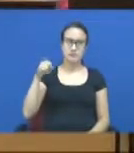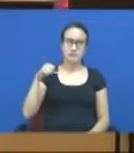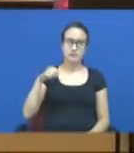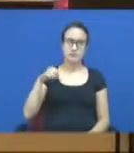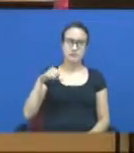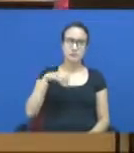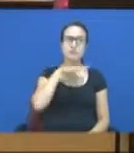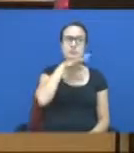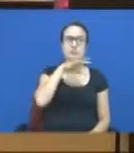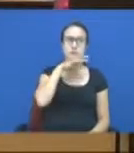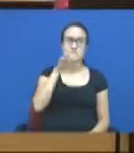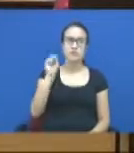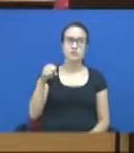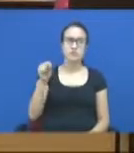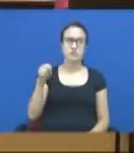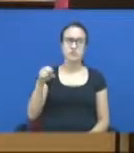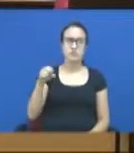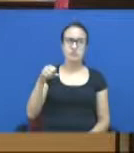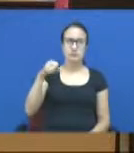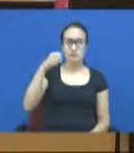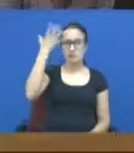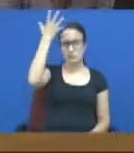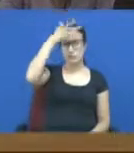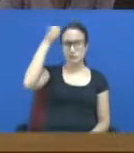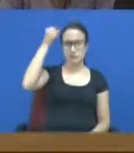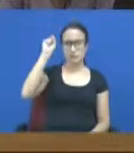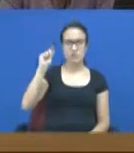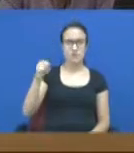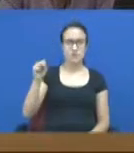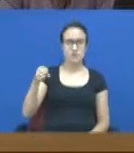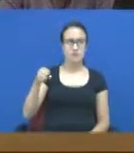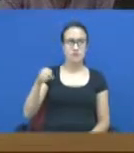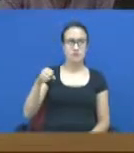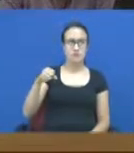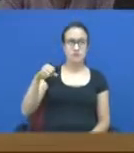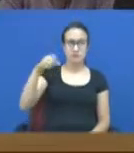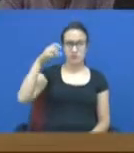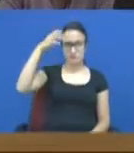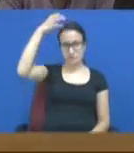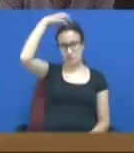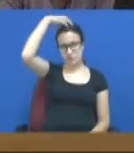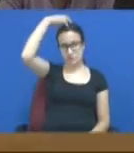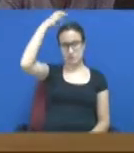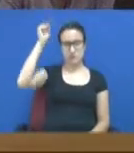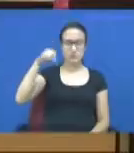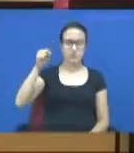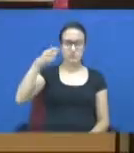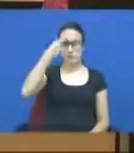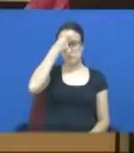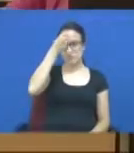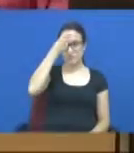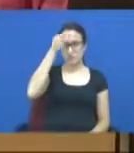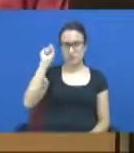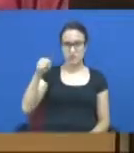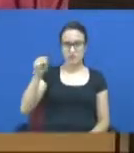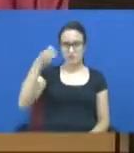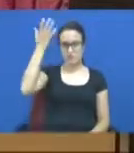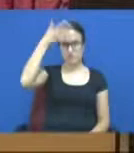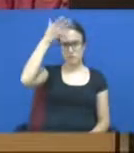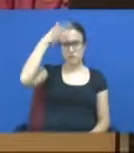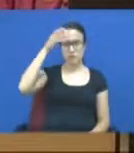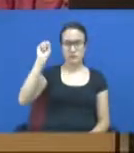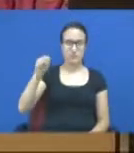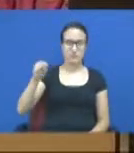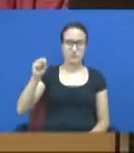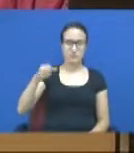Henrique Tigrão. Sim. Antônio Franco. Sim. Darcy Reis. Sim. Edivaldo Soares. Sim. Érica Tanque.